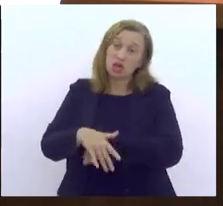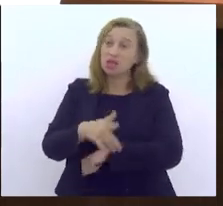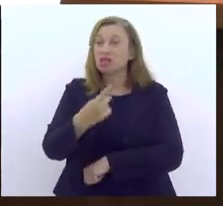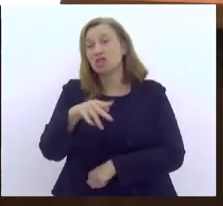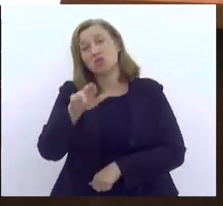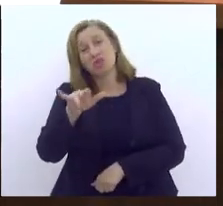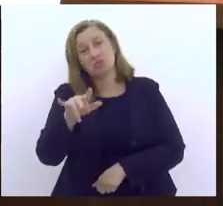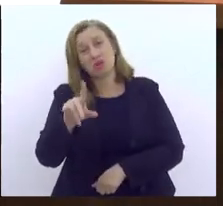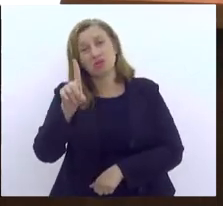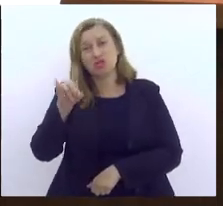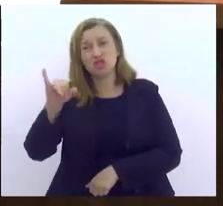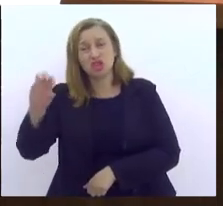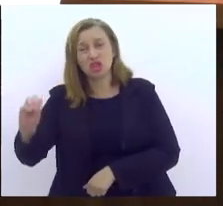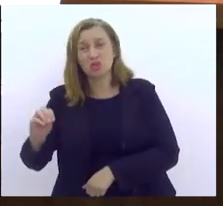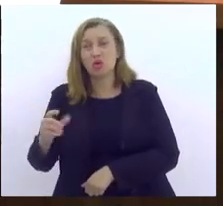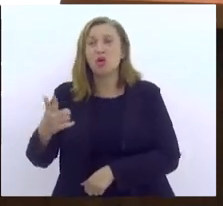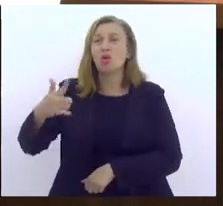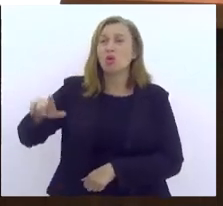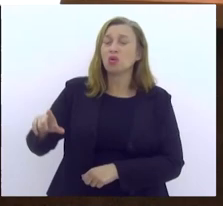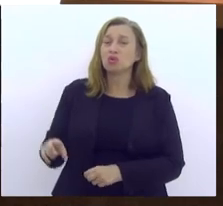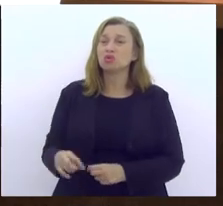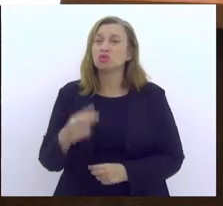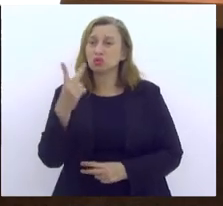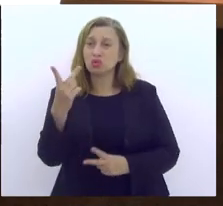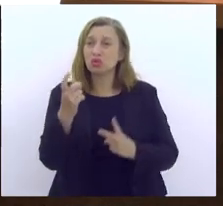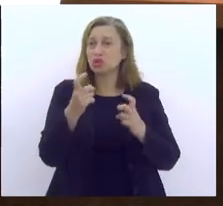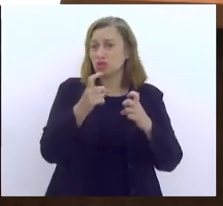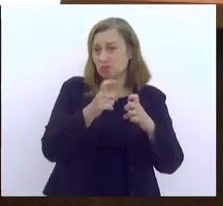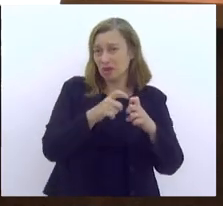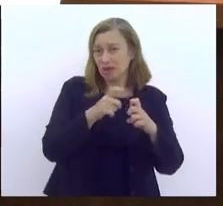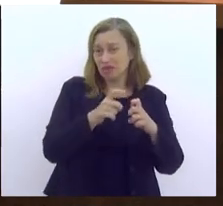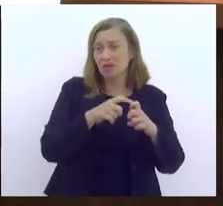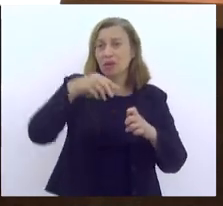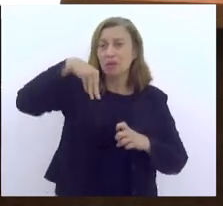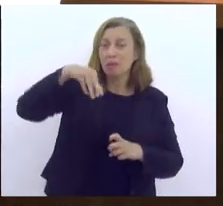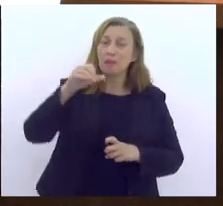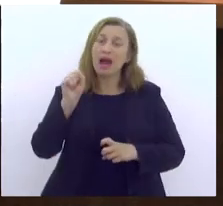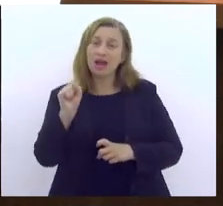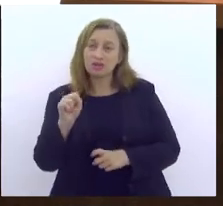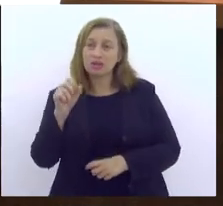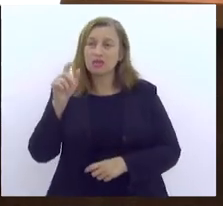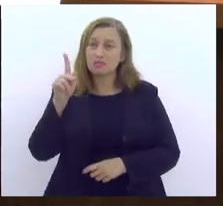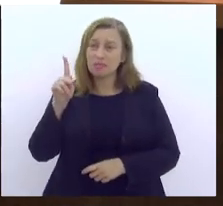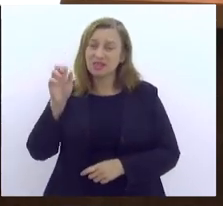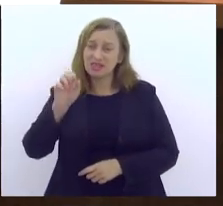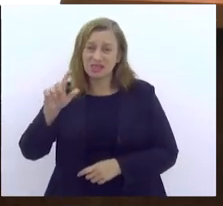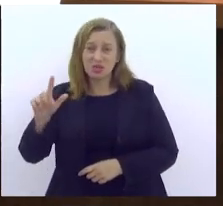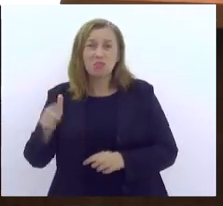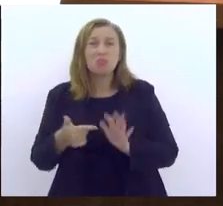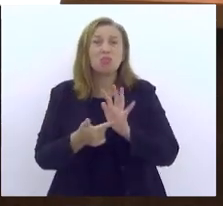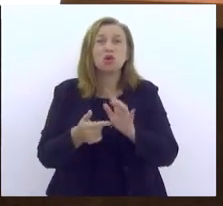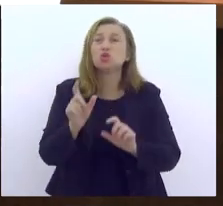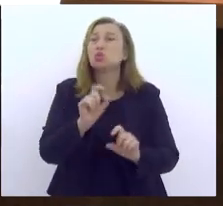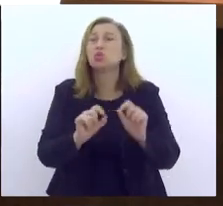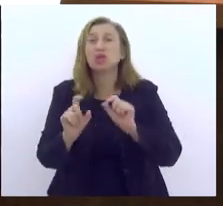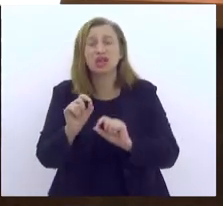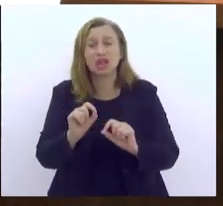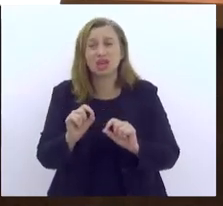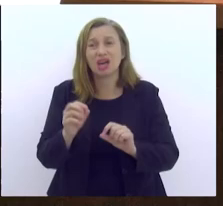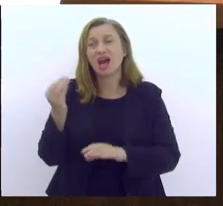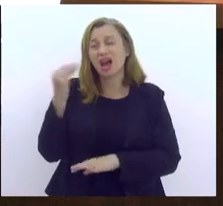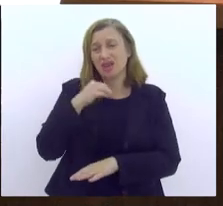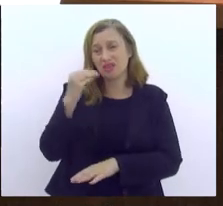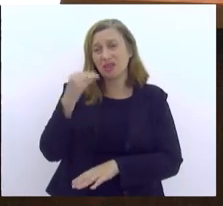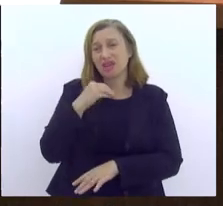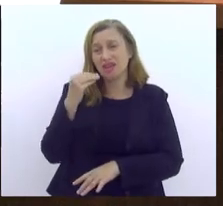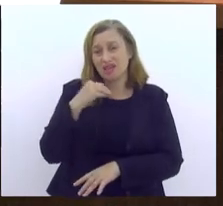Diego, junto com dois outros médicos, o Marcos e o Perseu. Isso demonstra não só a falência da política